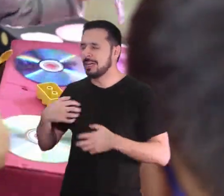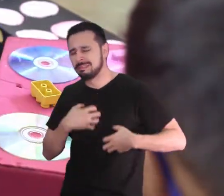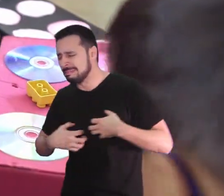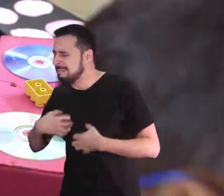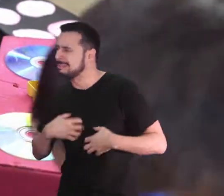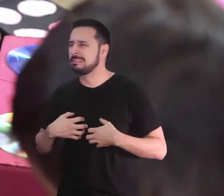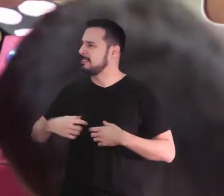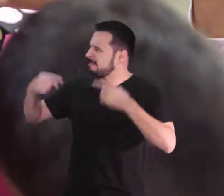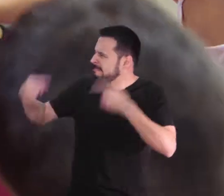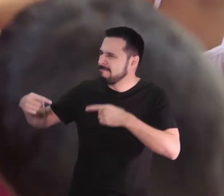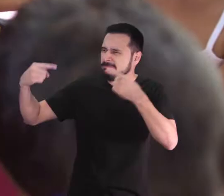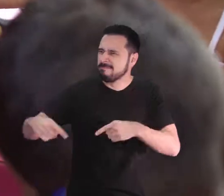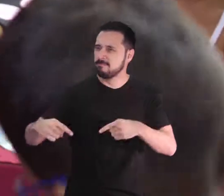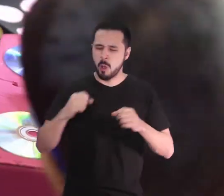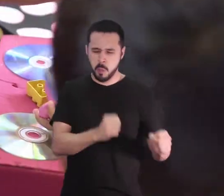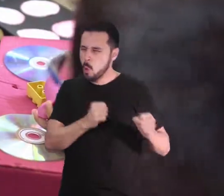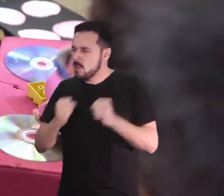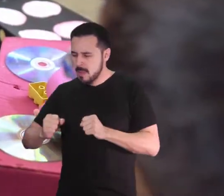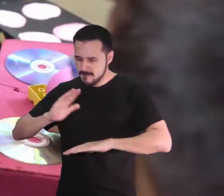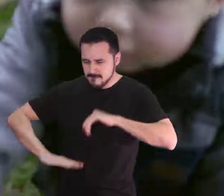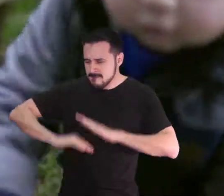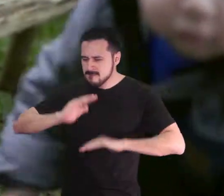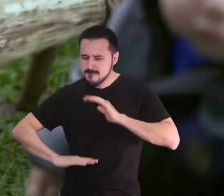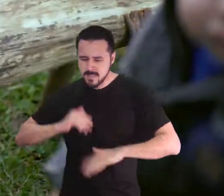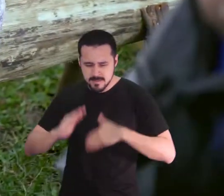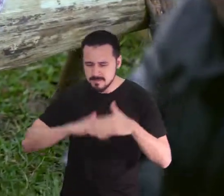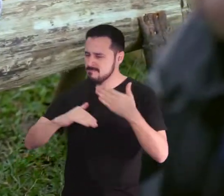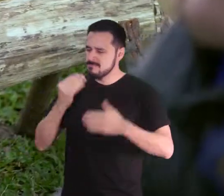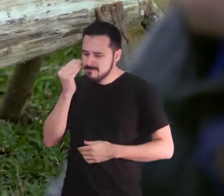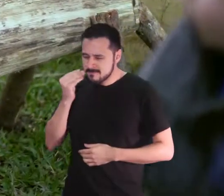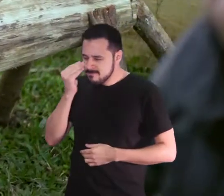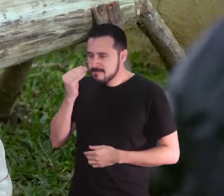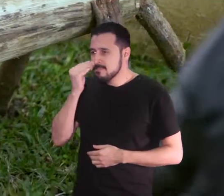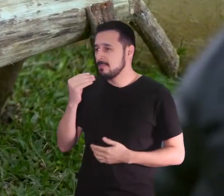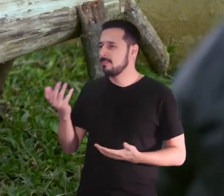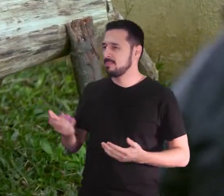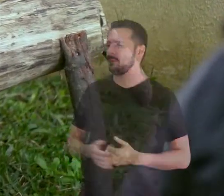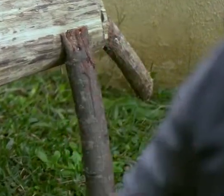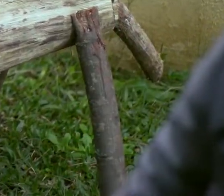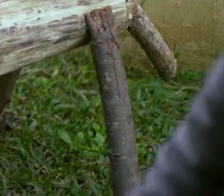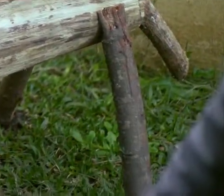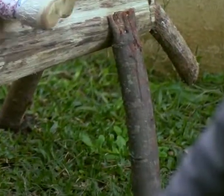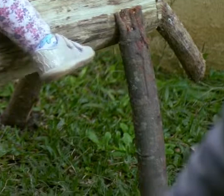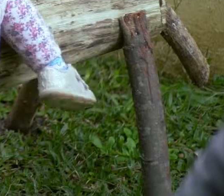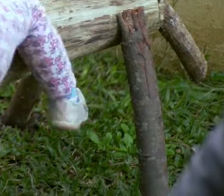fantasia. Ela às vezes está se frustrando, está competindo, está disputando, está se empoderando, testando suas habilidades.